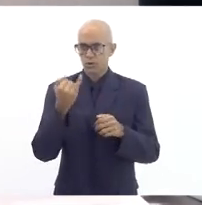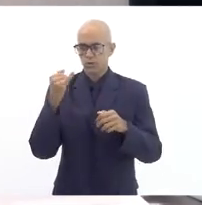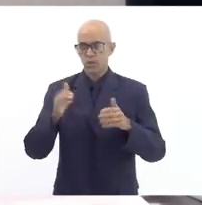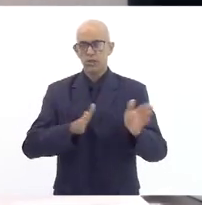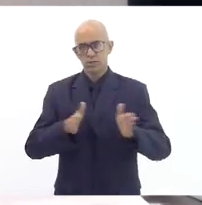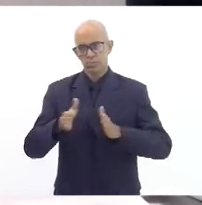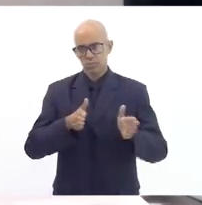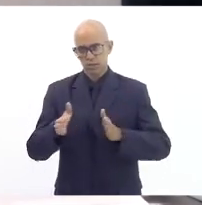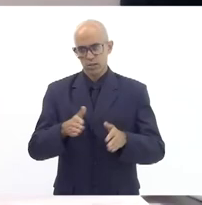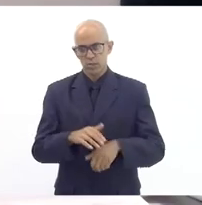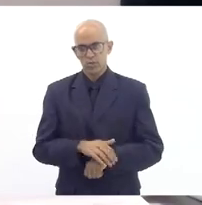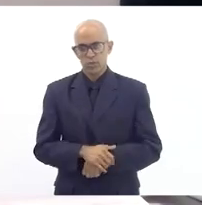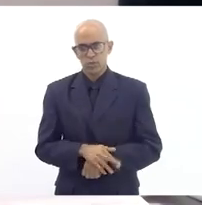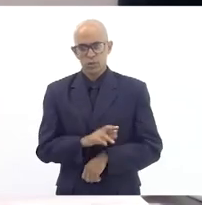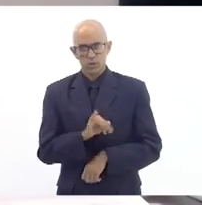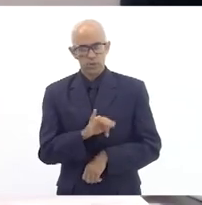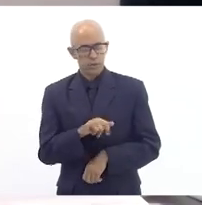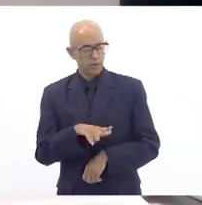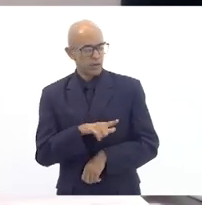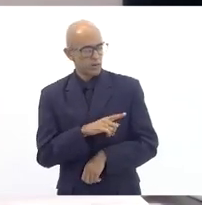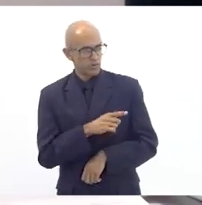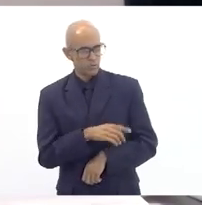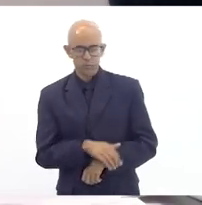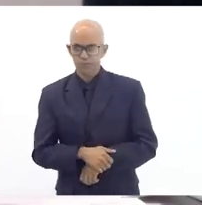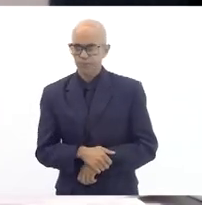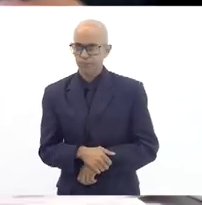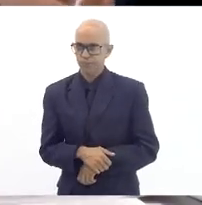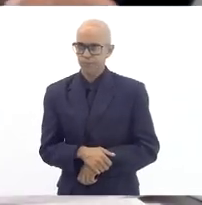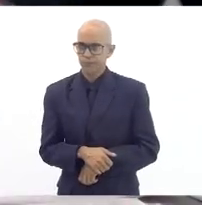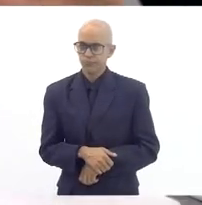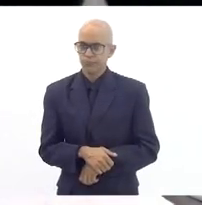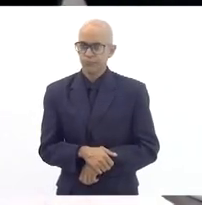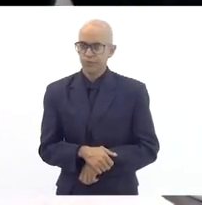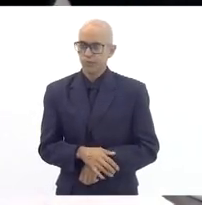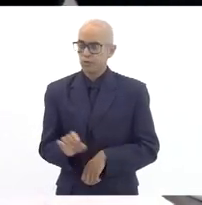acessibilidade. Então, Rafaela. Sim. Só vou pedir para